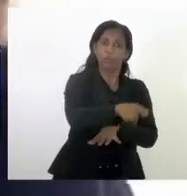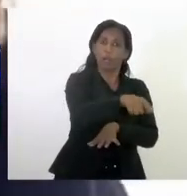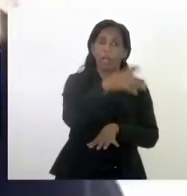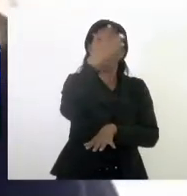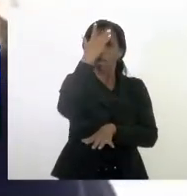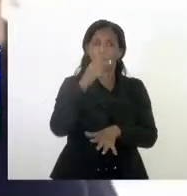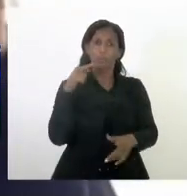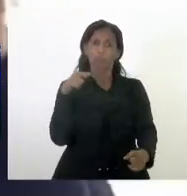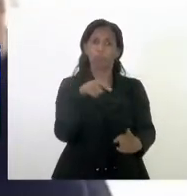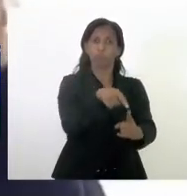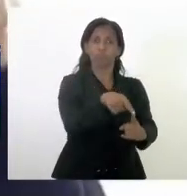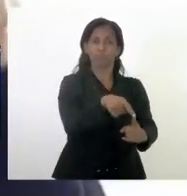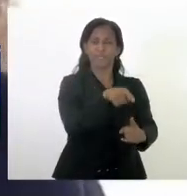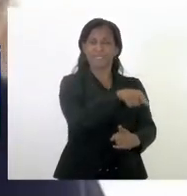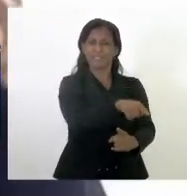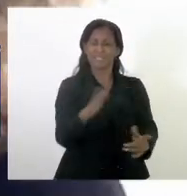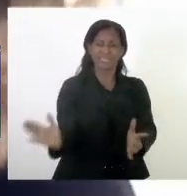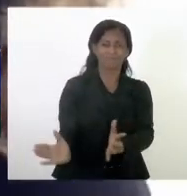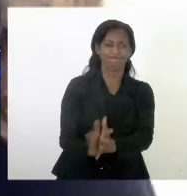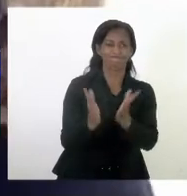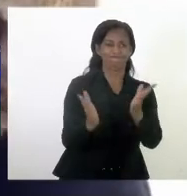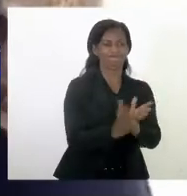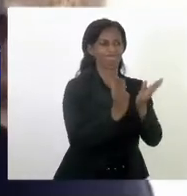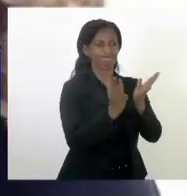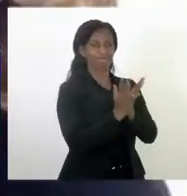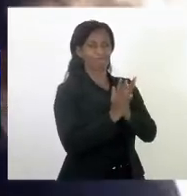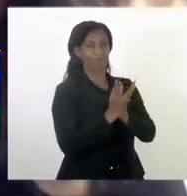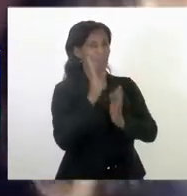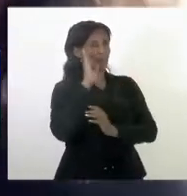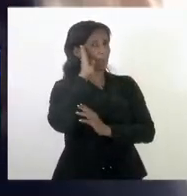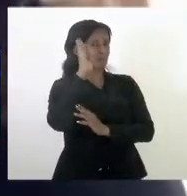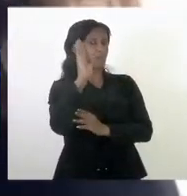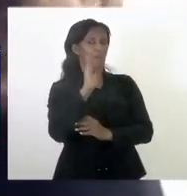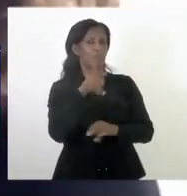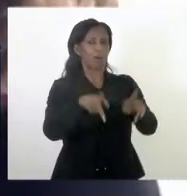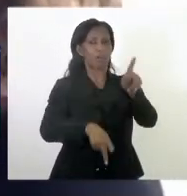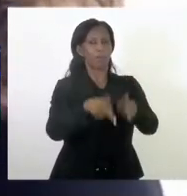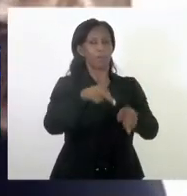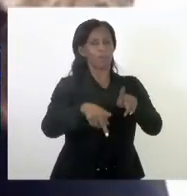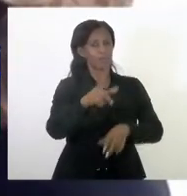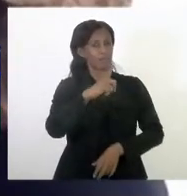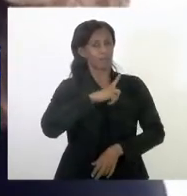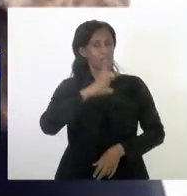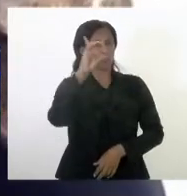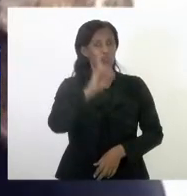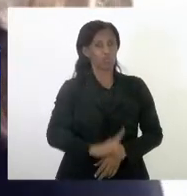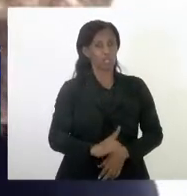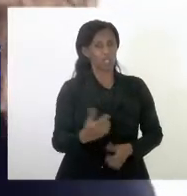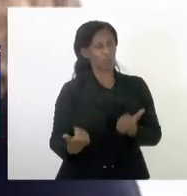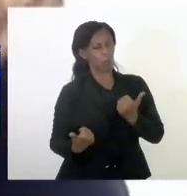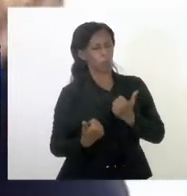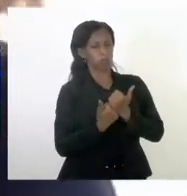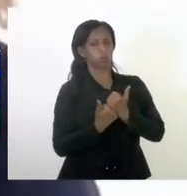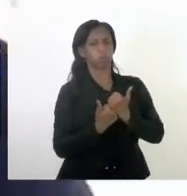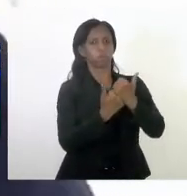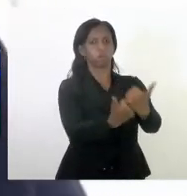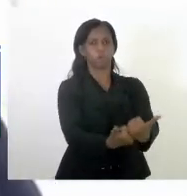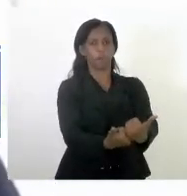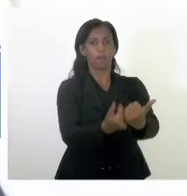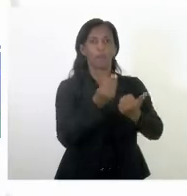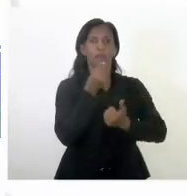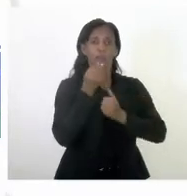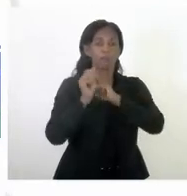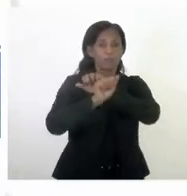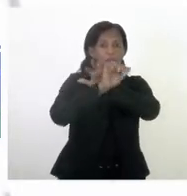pessoas mais atingidas. Então, é fundamental que a população tenha o direito ao auxílio e que a